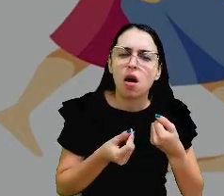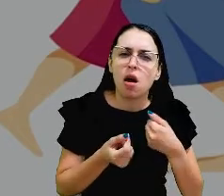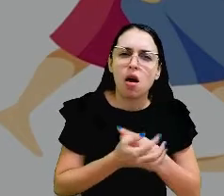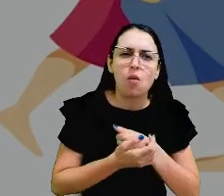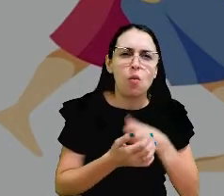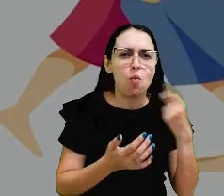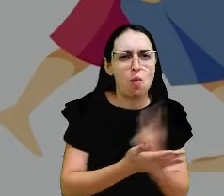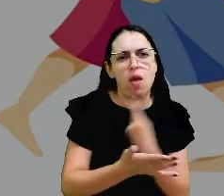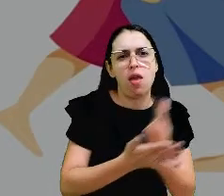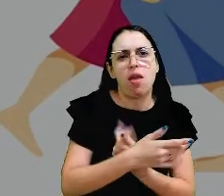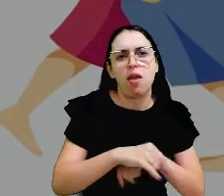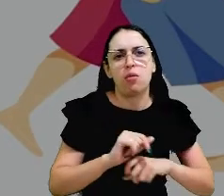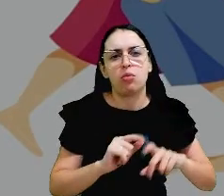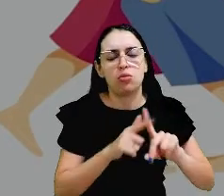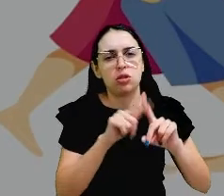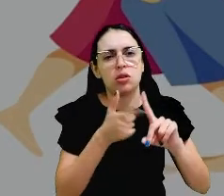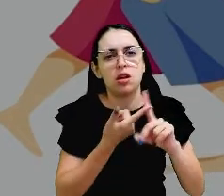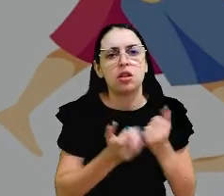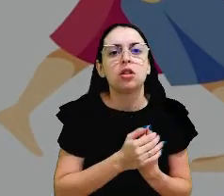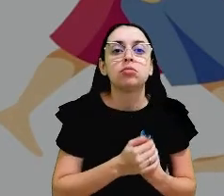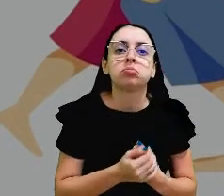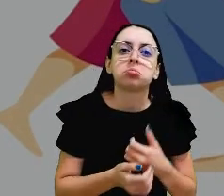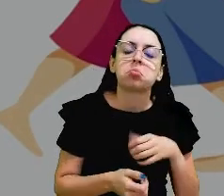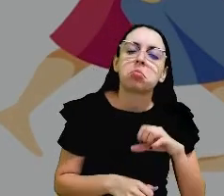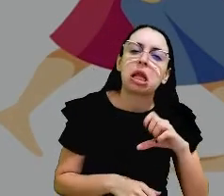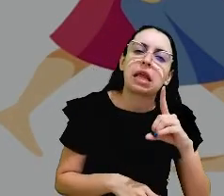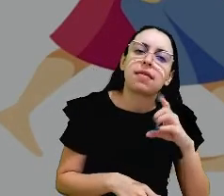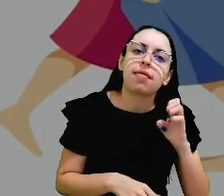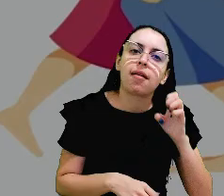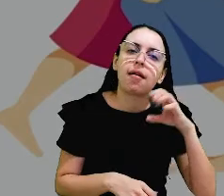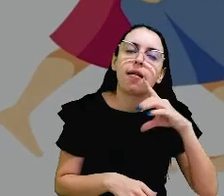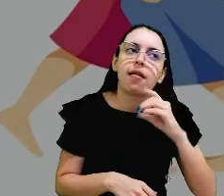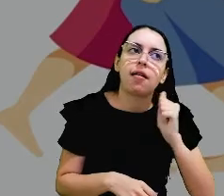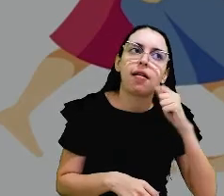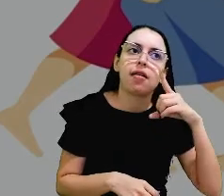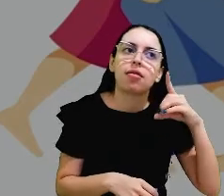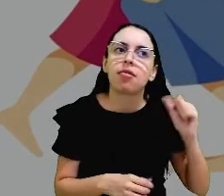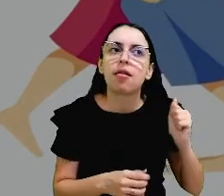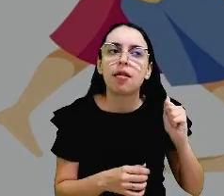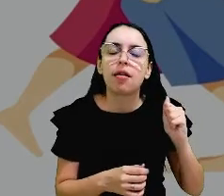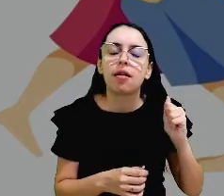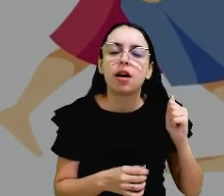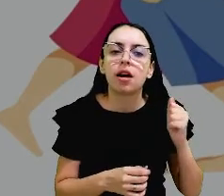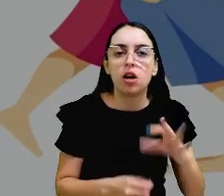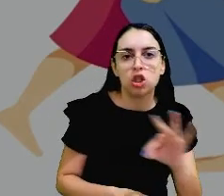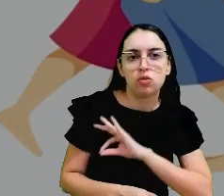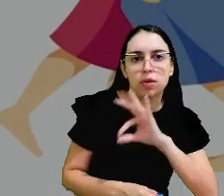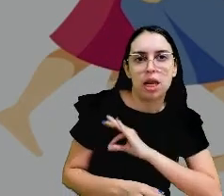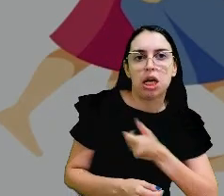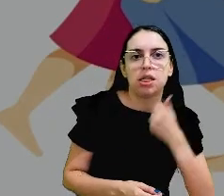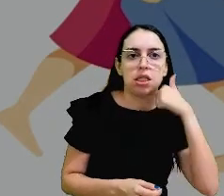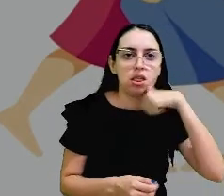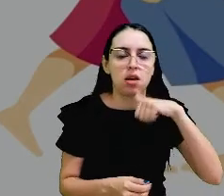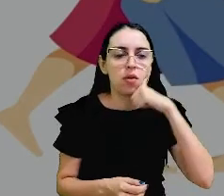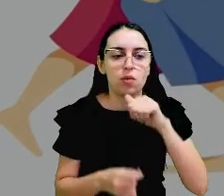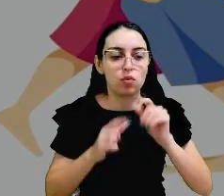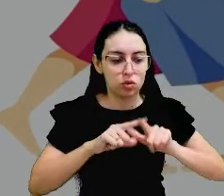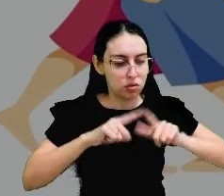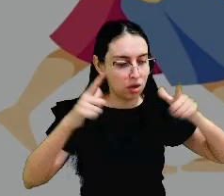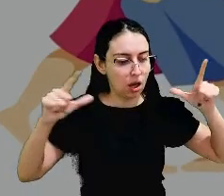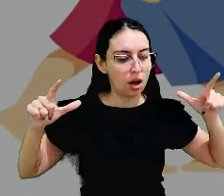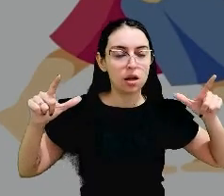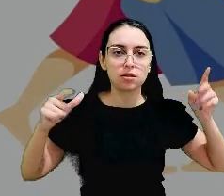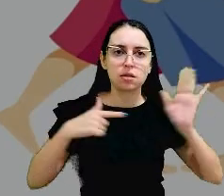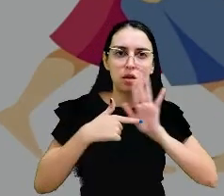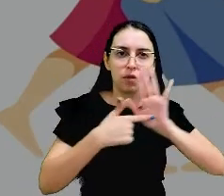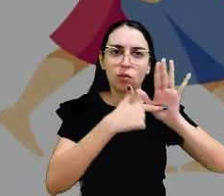na década de 70, 80, surgem as delegacias da mulher que acabam por potencializar a visualização desse tipo